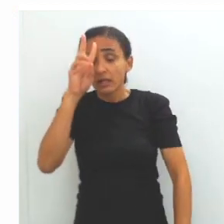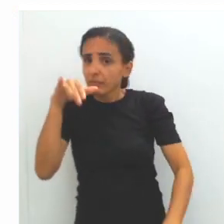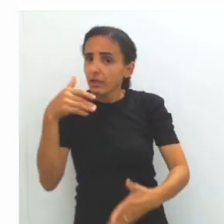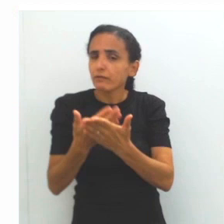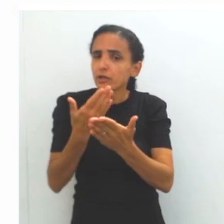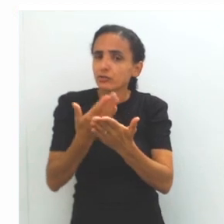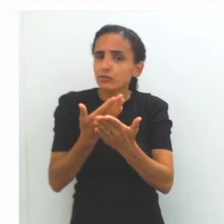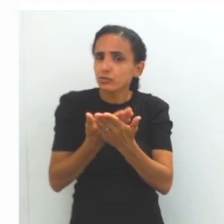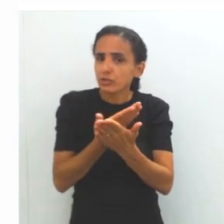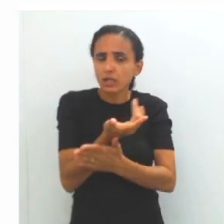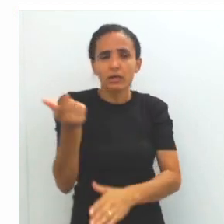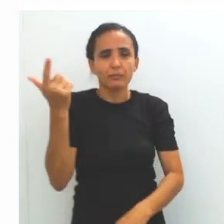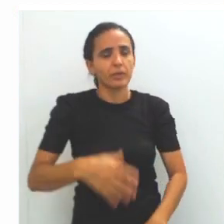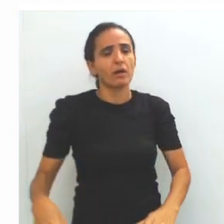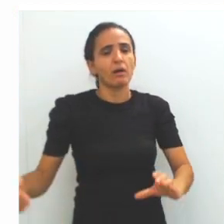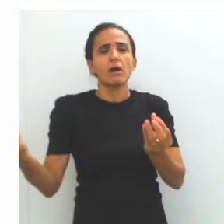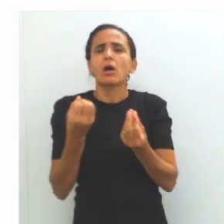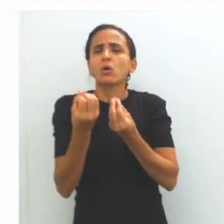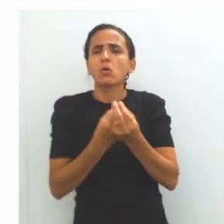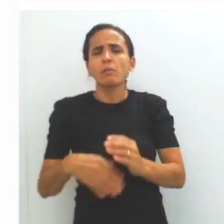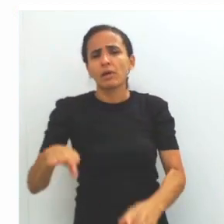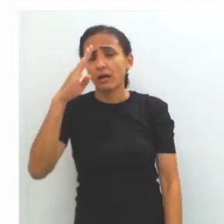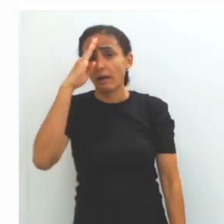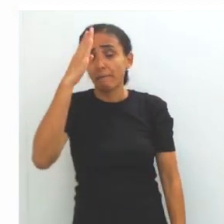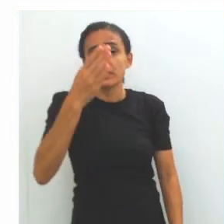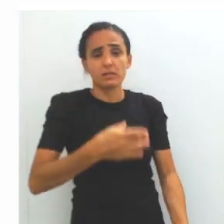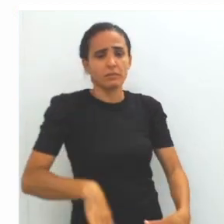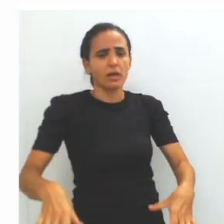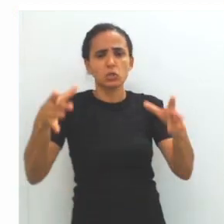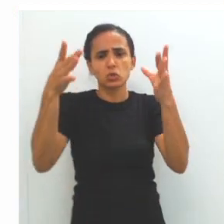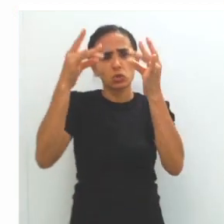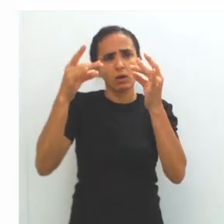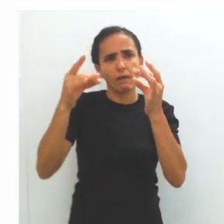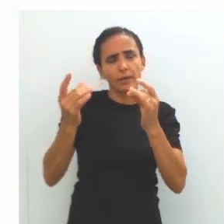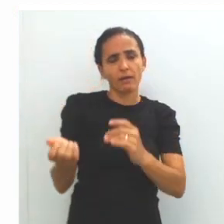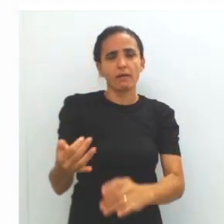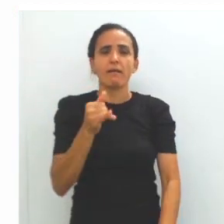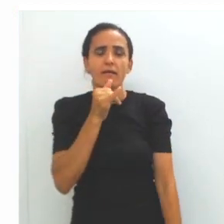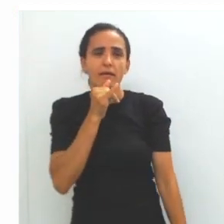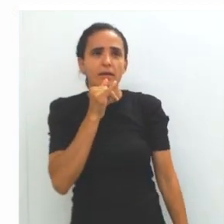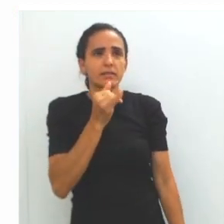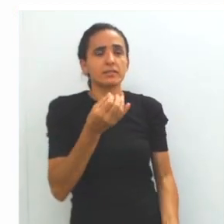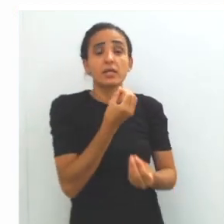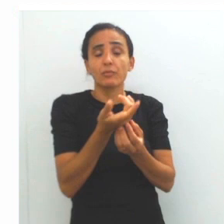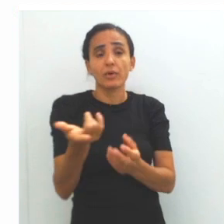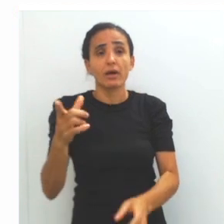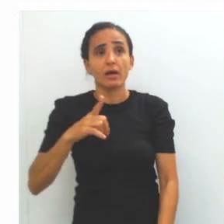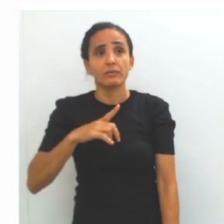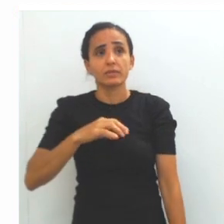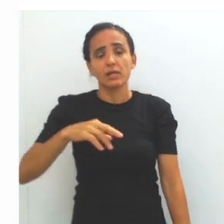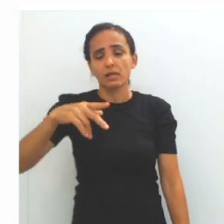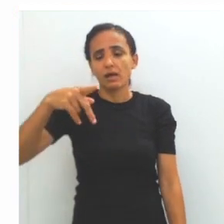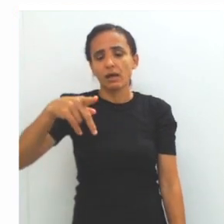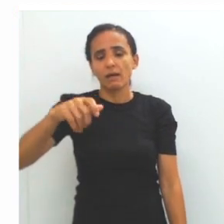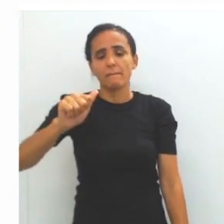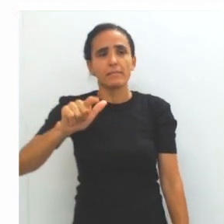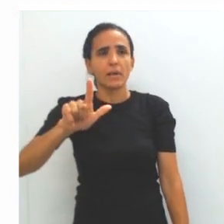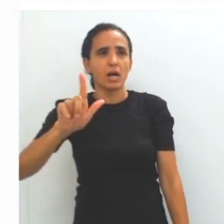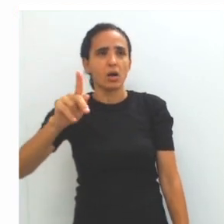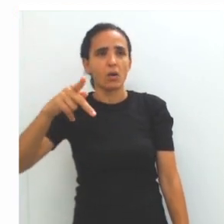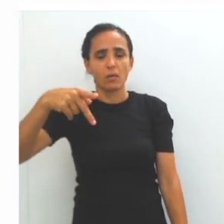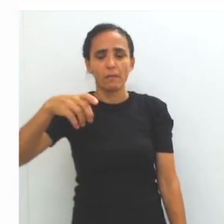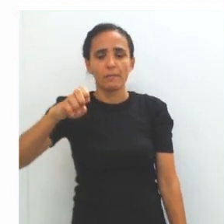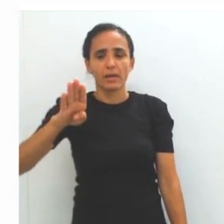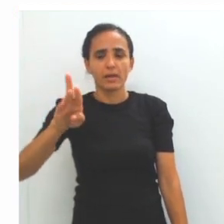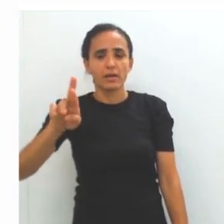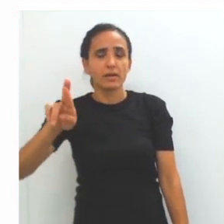relembrar agora que as principais partes do olho externa são essas. Exemplo, a gente tem aí a